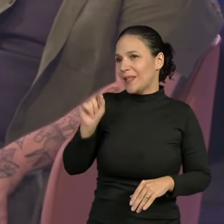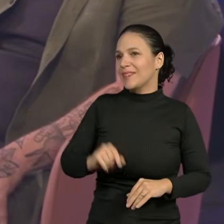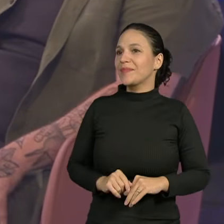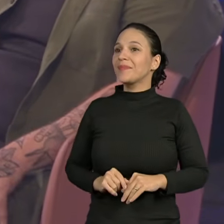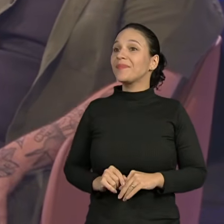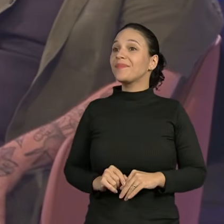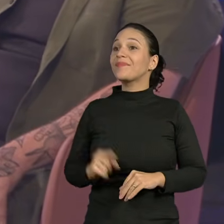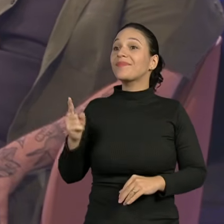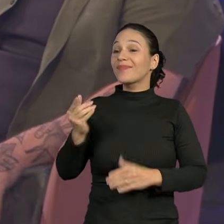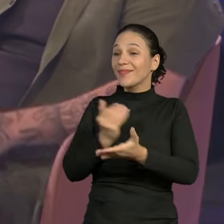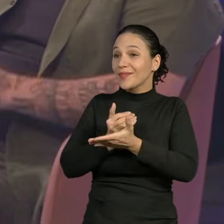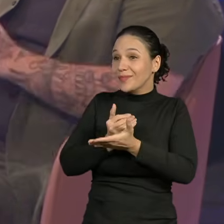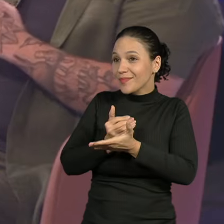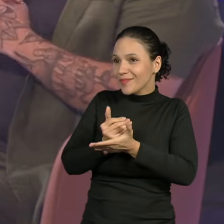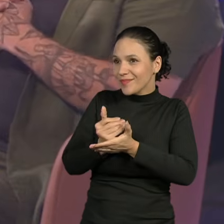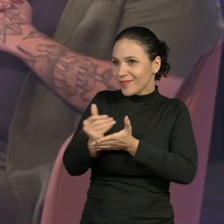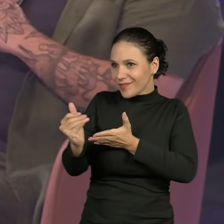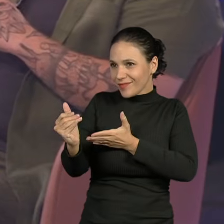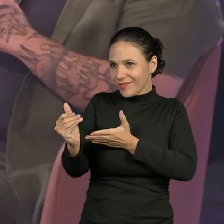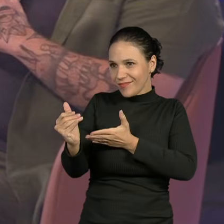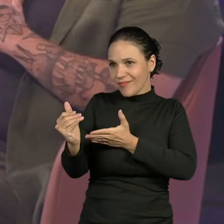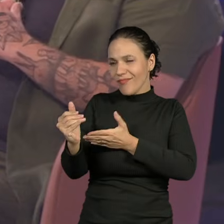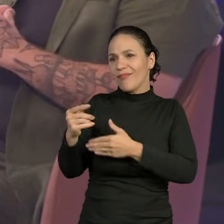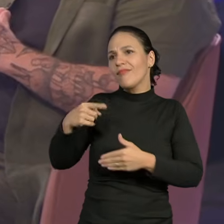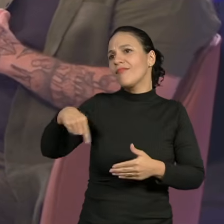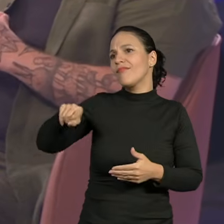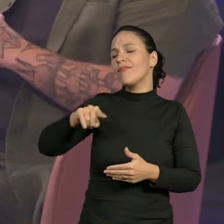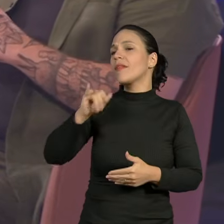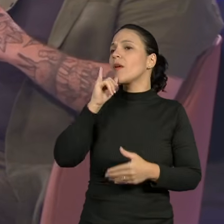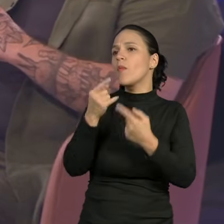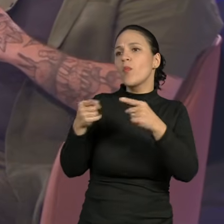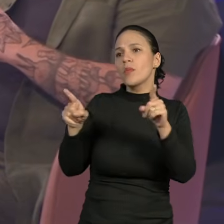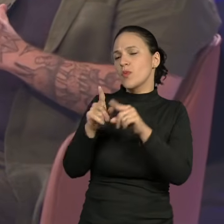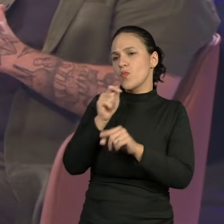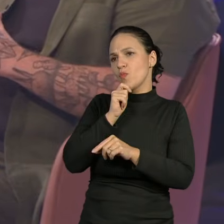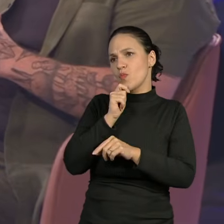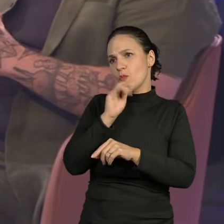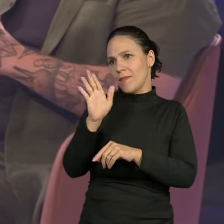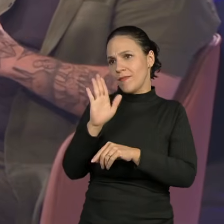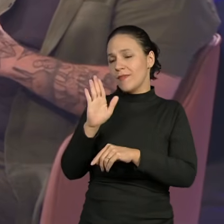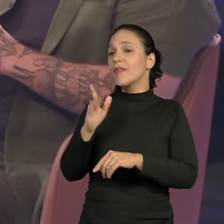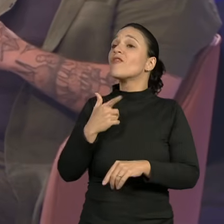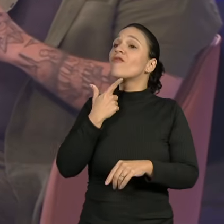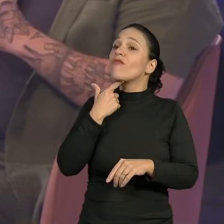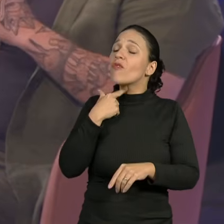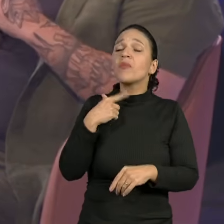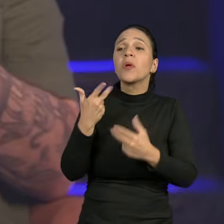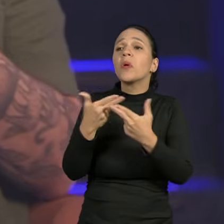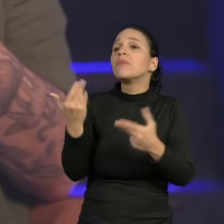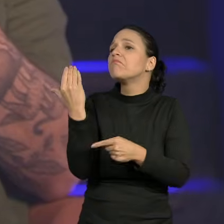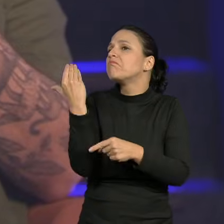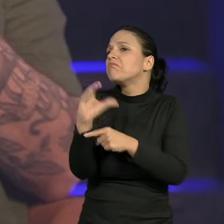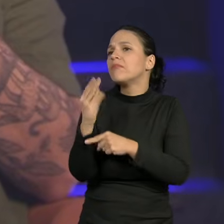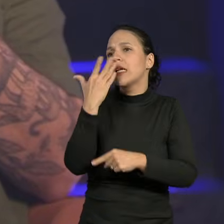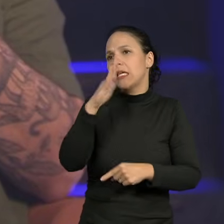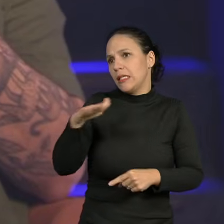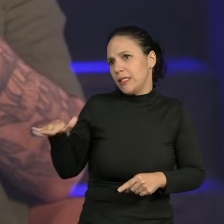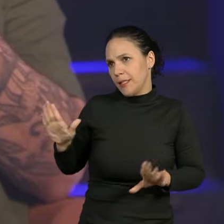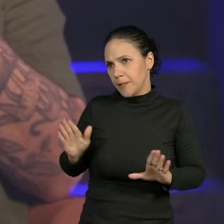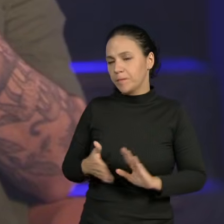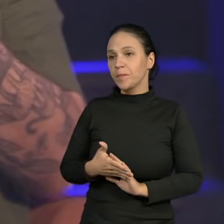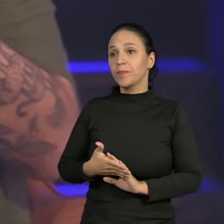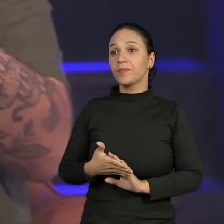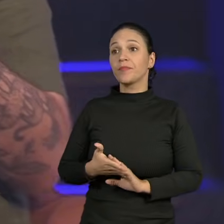quando começou, a gente não era música ainda, a gente queria fazer um conteúdo infantil, a gente